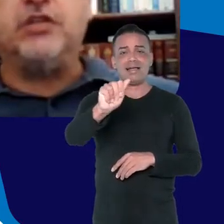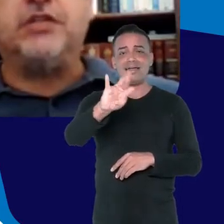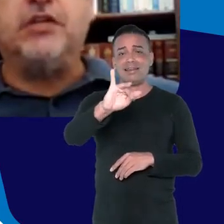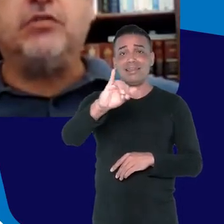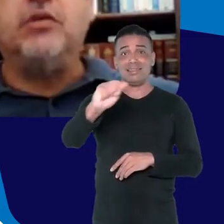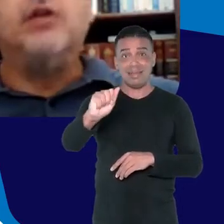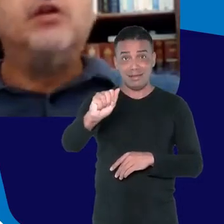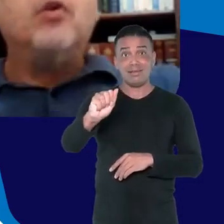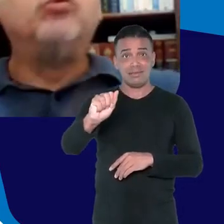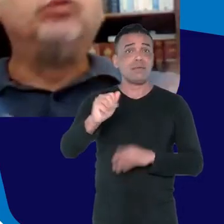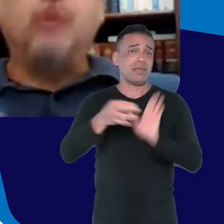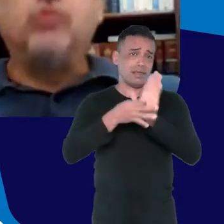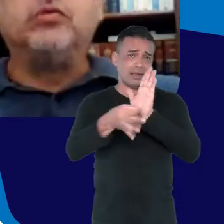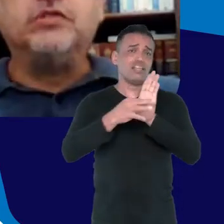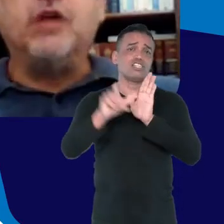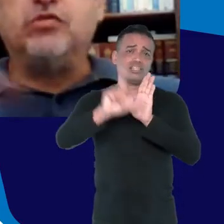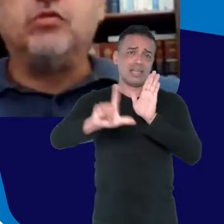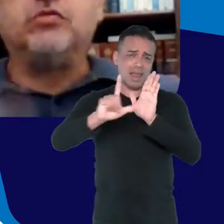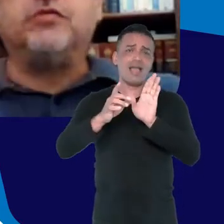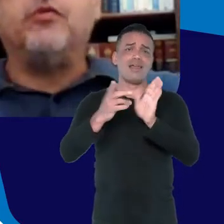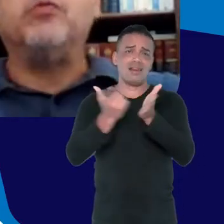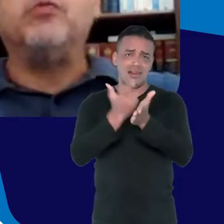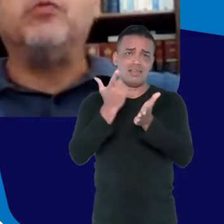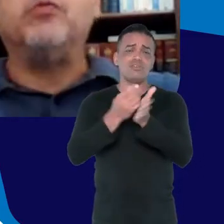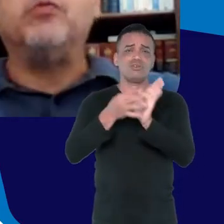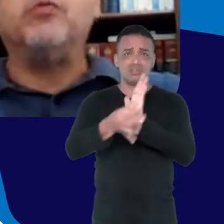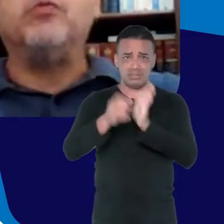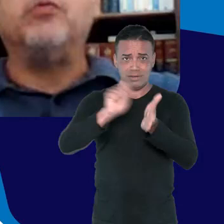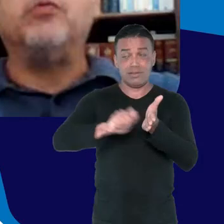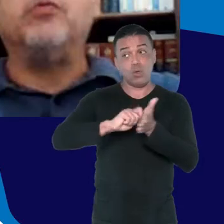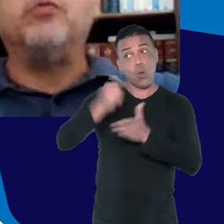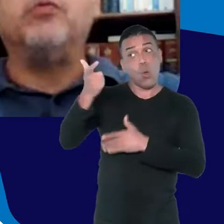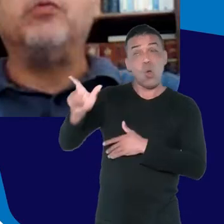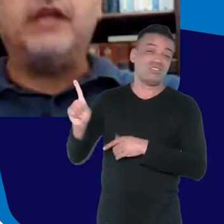já tinha escrito. Os outros não, os outros foram